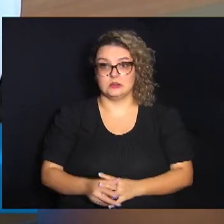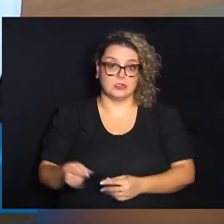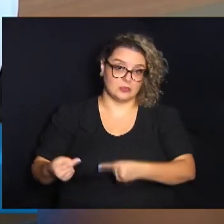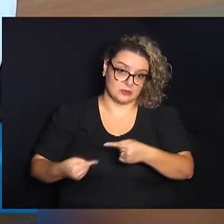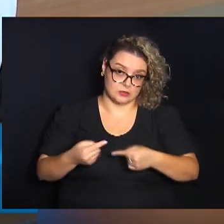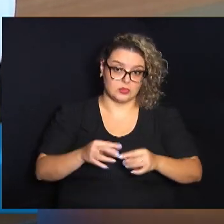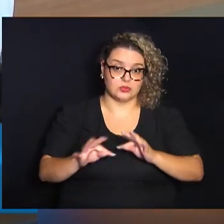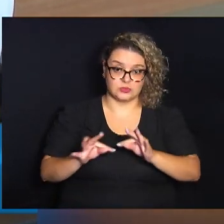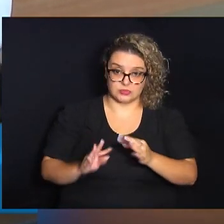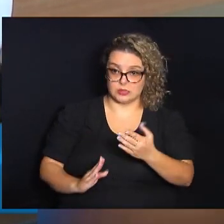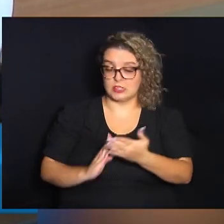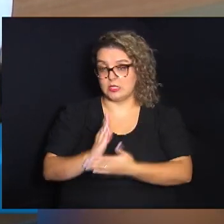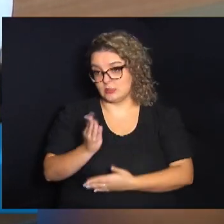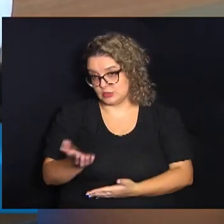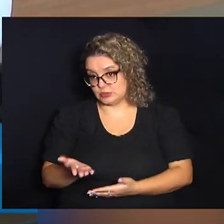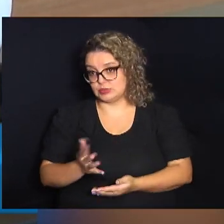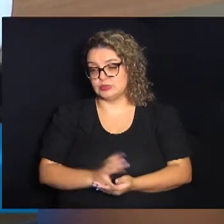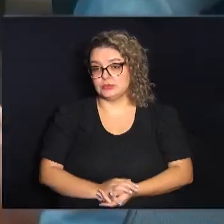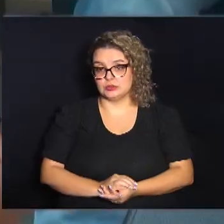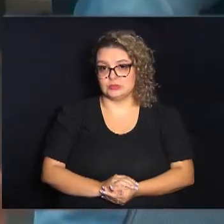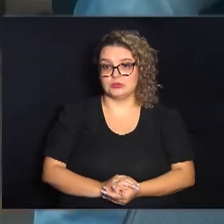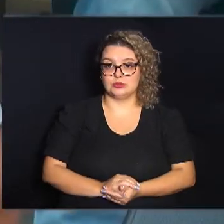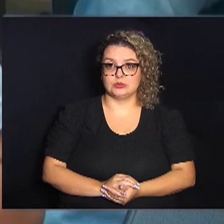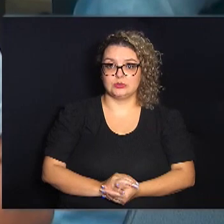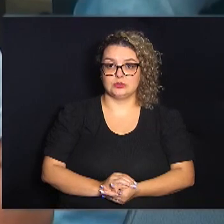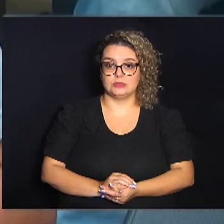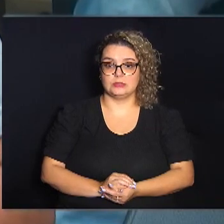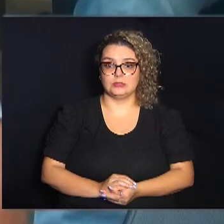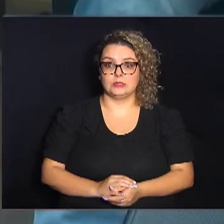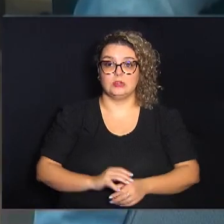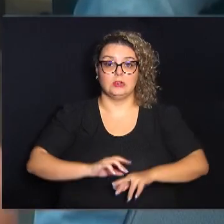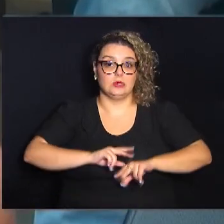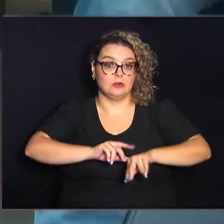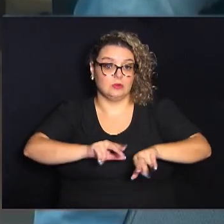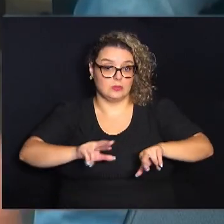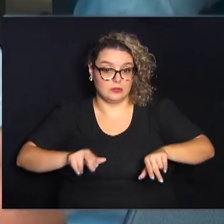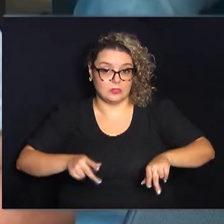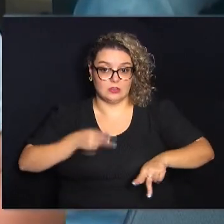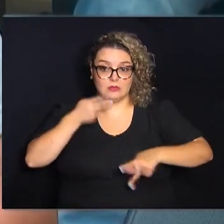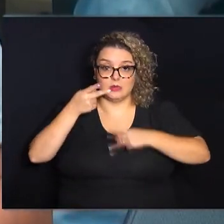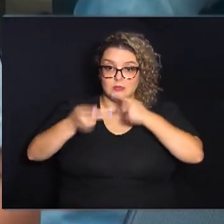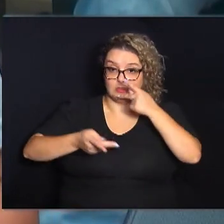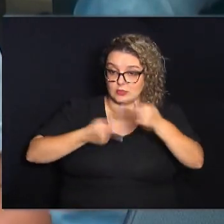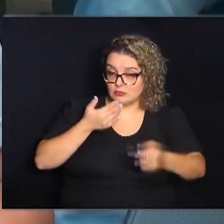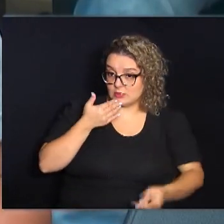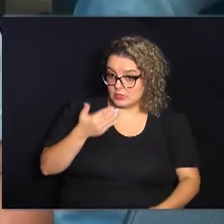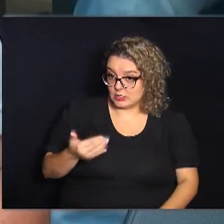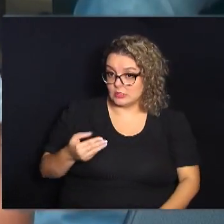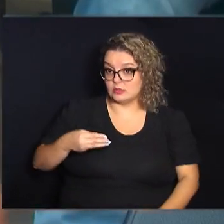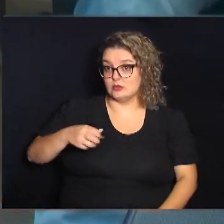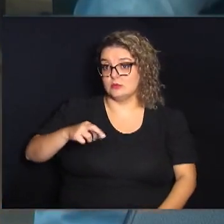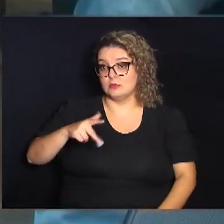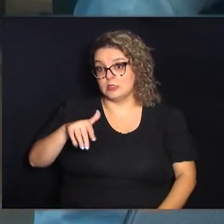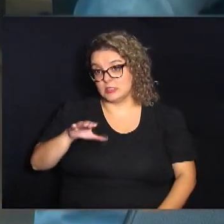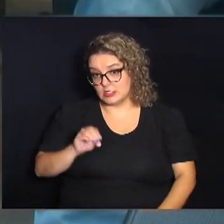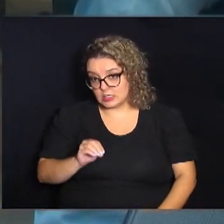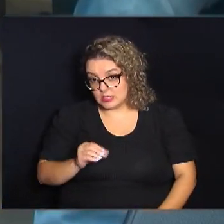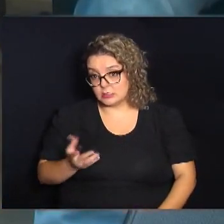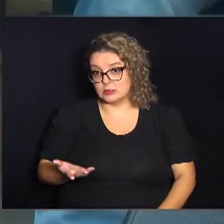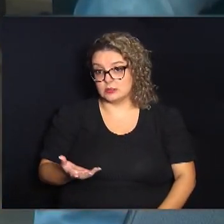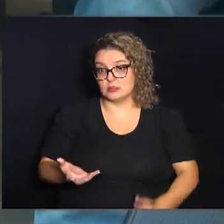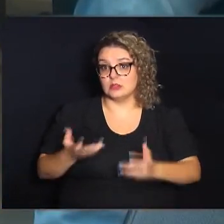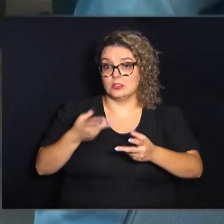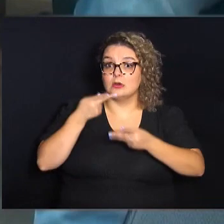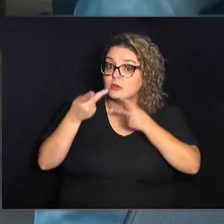técnicas de aprovações de edificações. Com tanta gente aqui trazendo as demandas do mercado, eu quero trazer